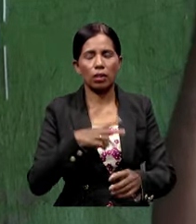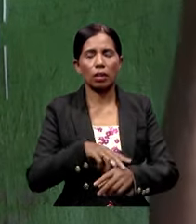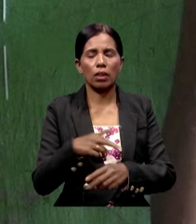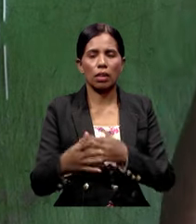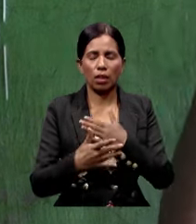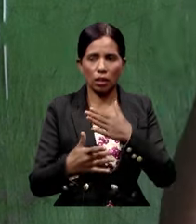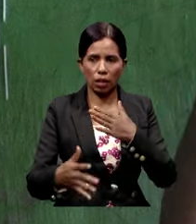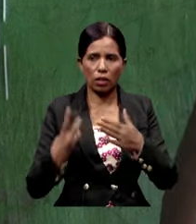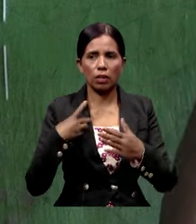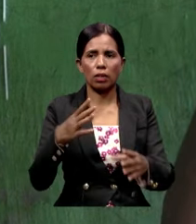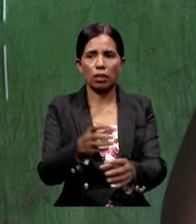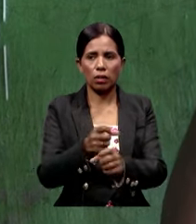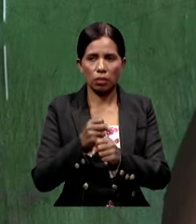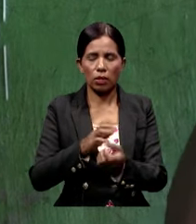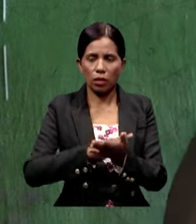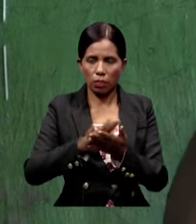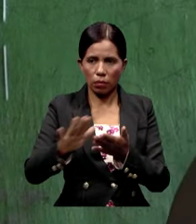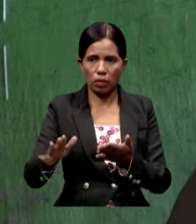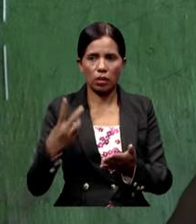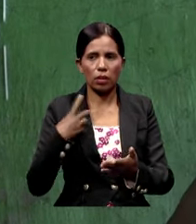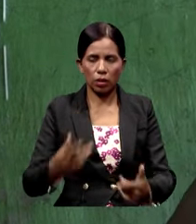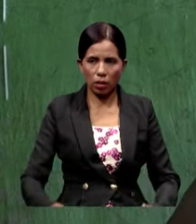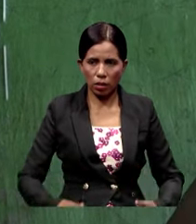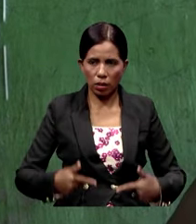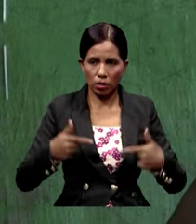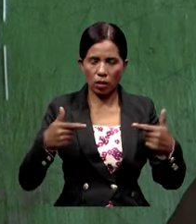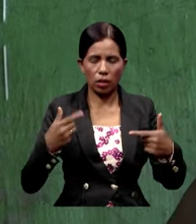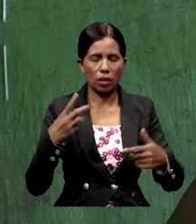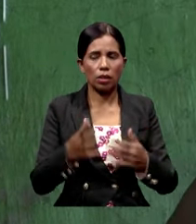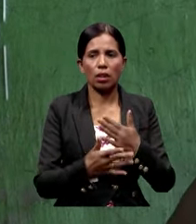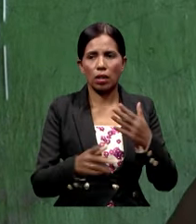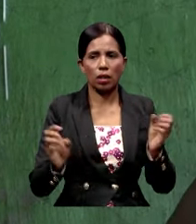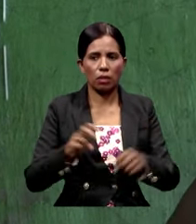ne ita basimo ita mos kan ita moris mo kan ita ram la fakar